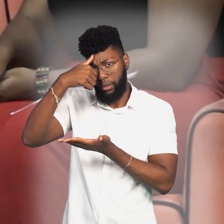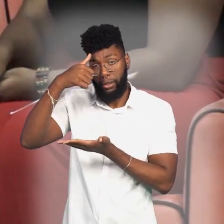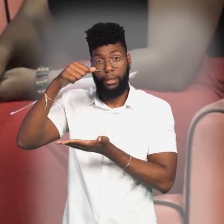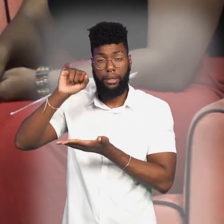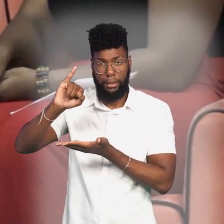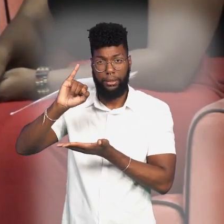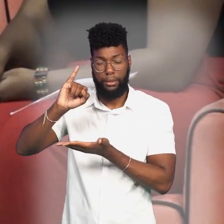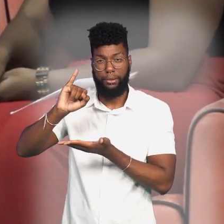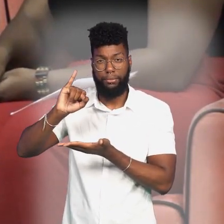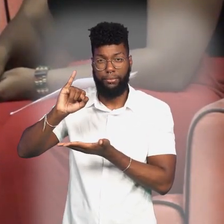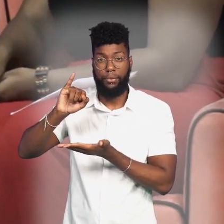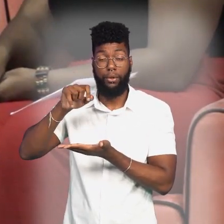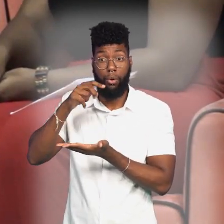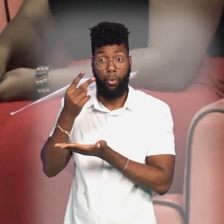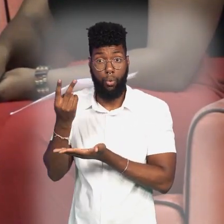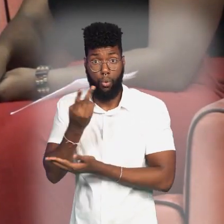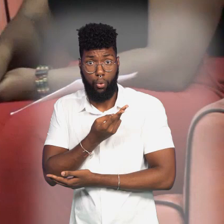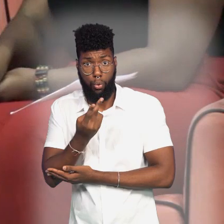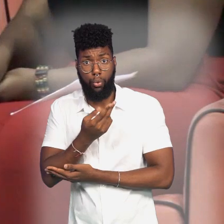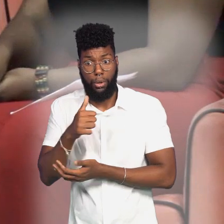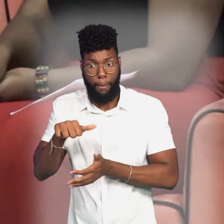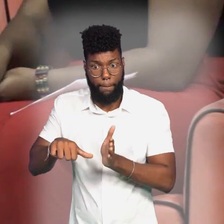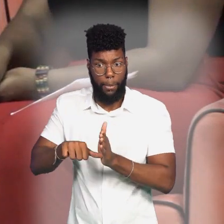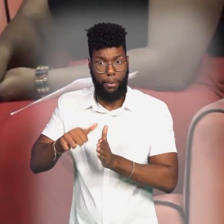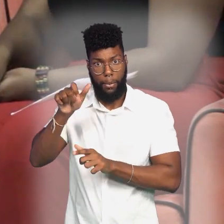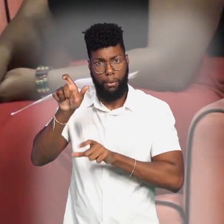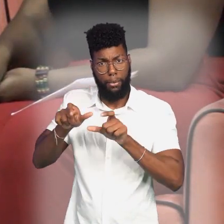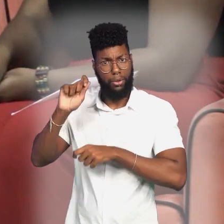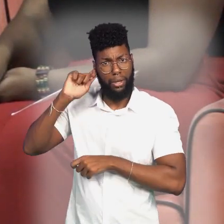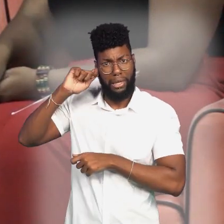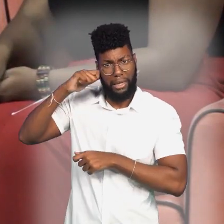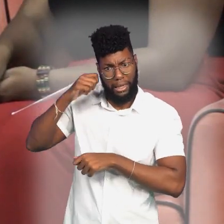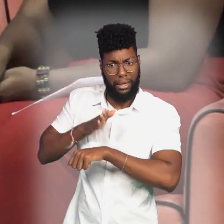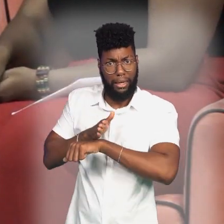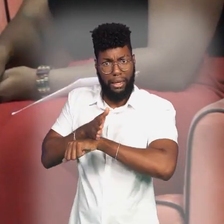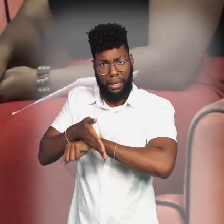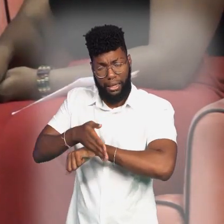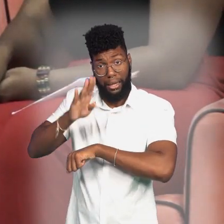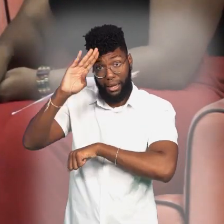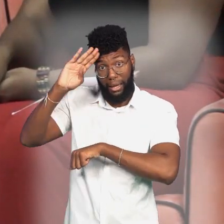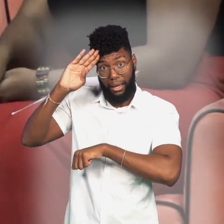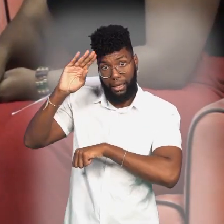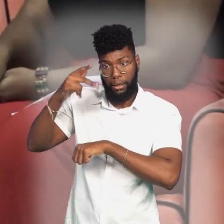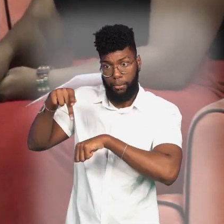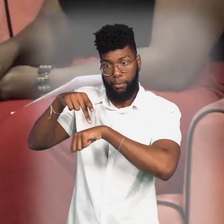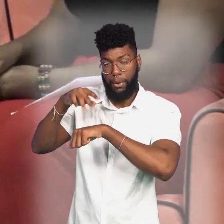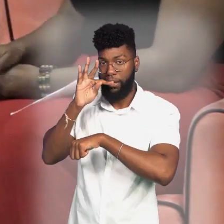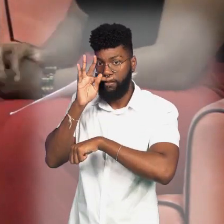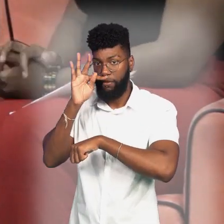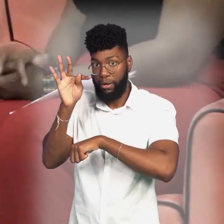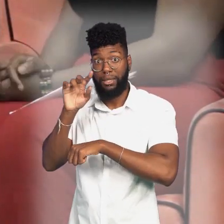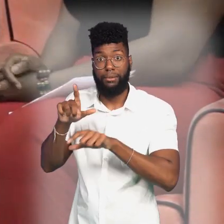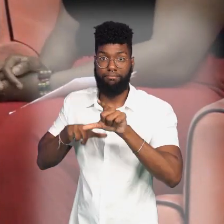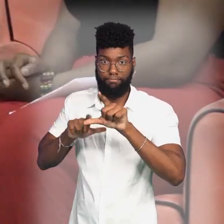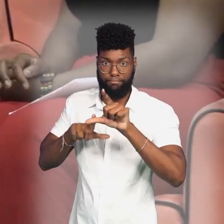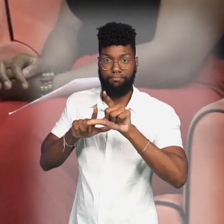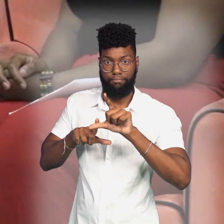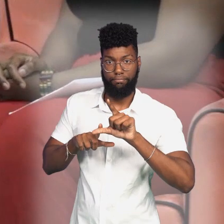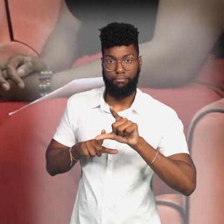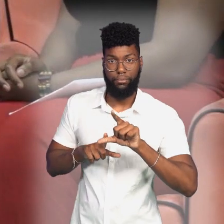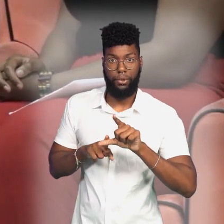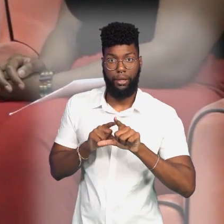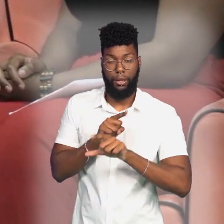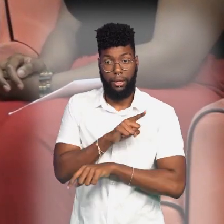Aimé Césaire, foram os primeiros negros a entrar na Academia Francesa de Letras. Que eles